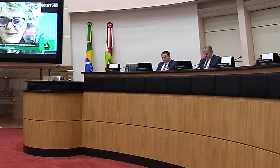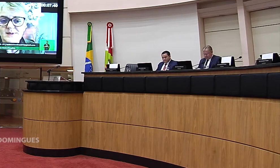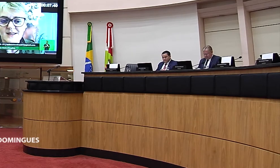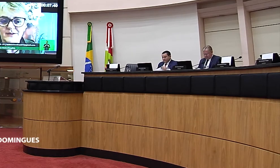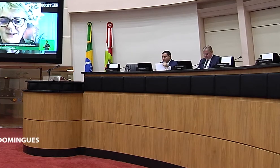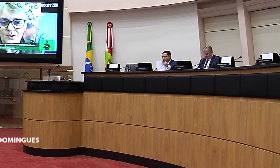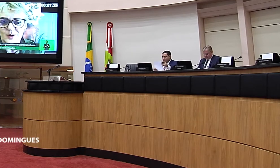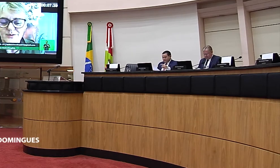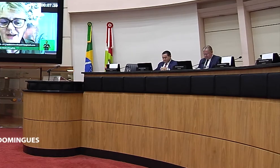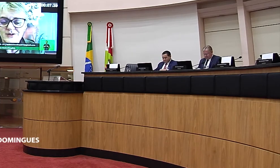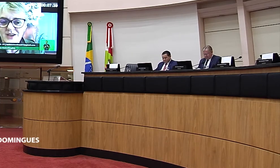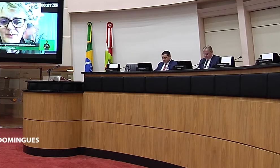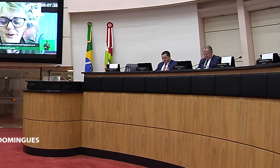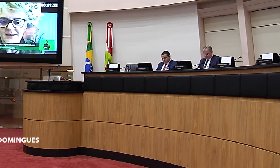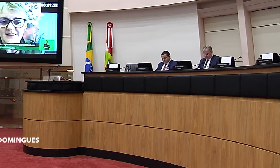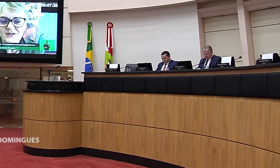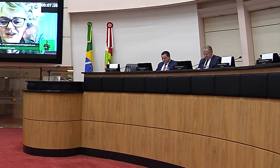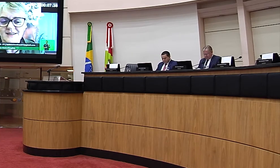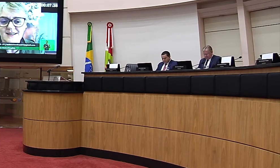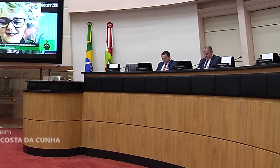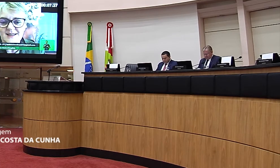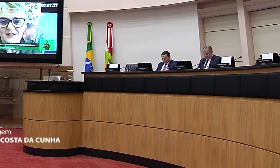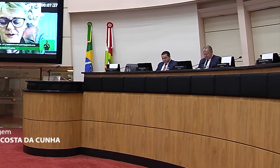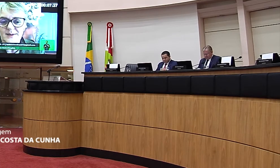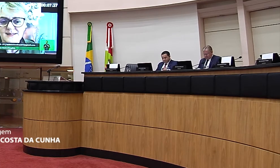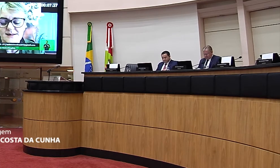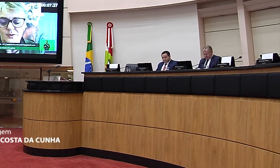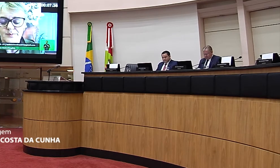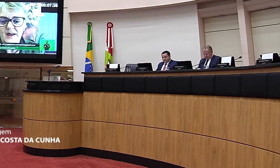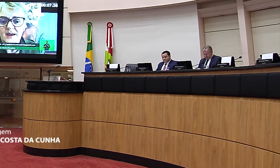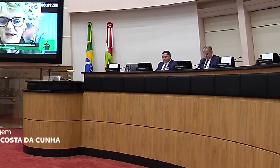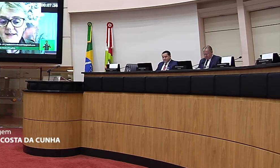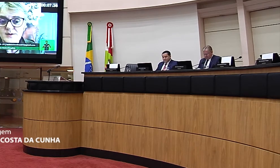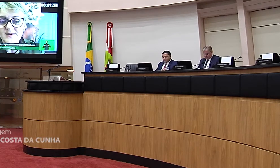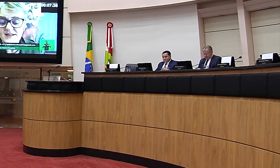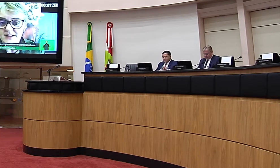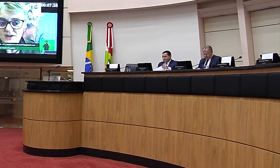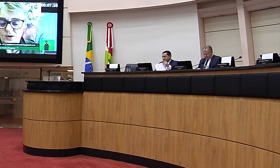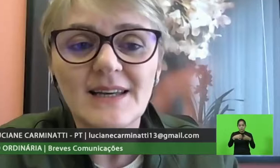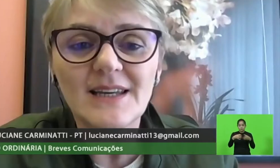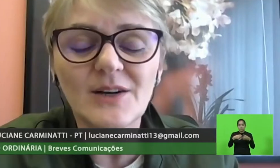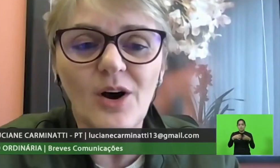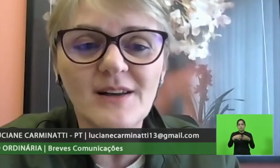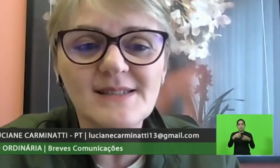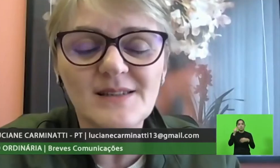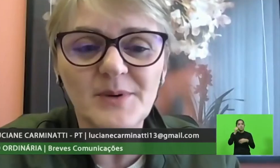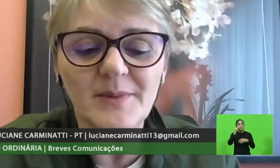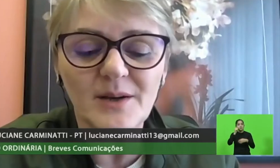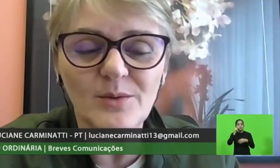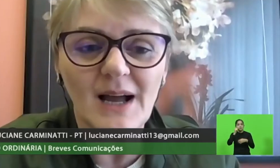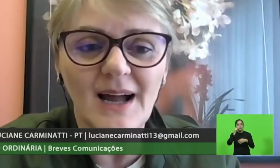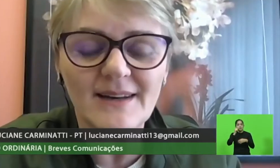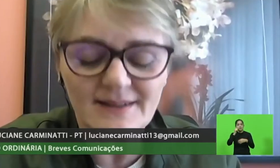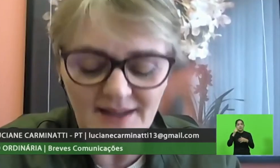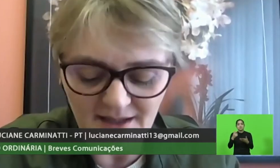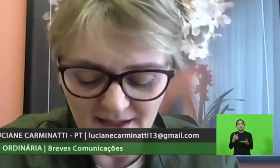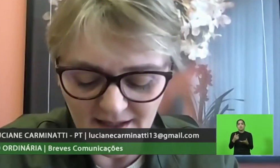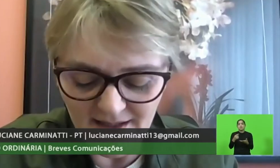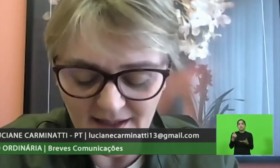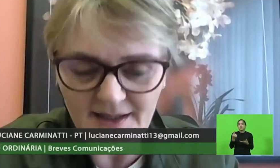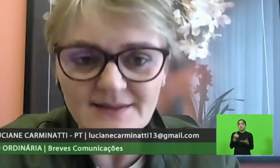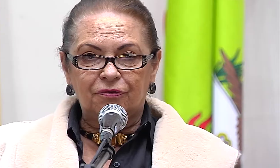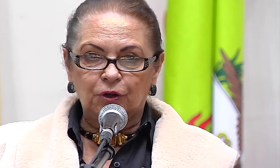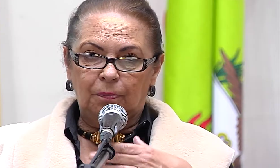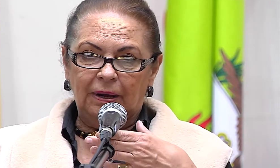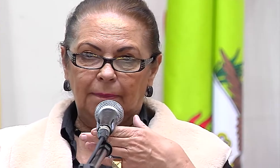A bancada feminina da Assembleia conta com nova coordenação. A deputada Luciane Carminati assumiu o posto